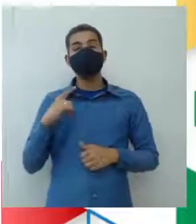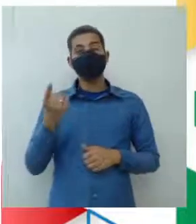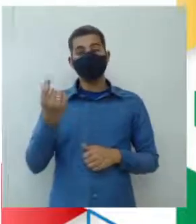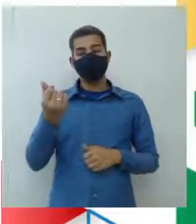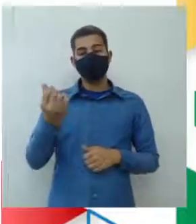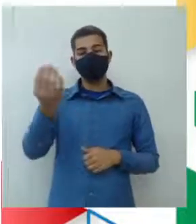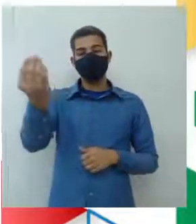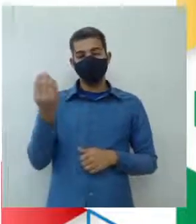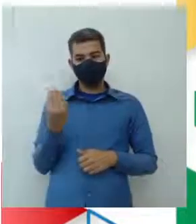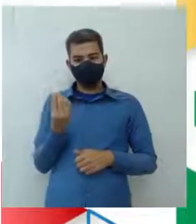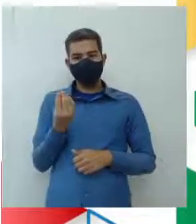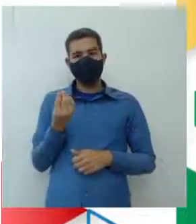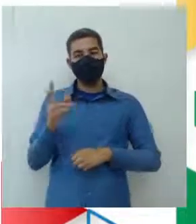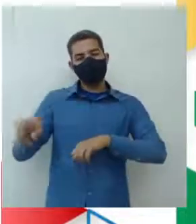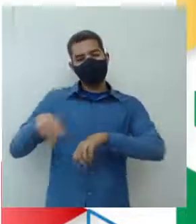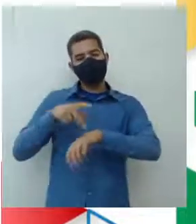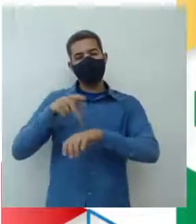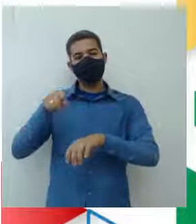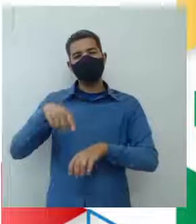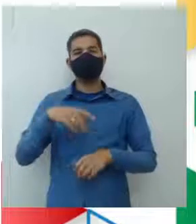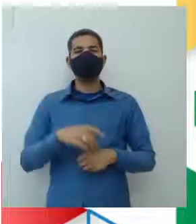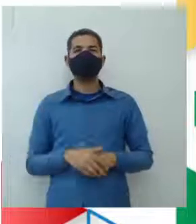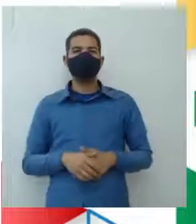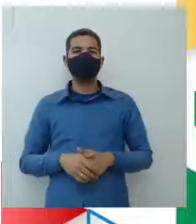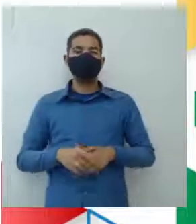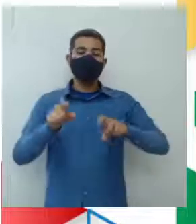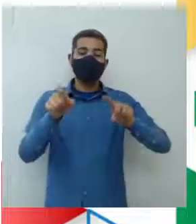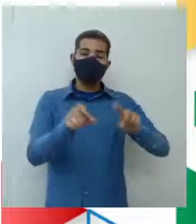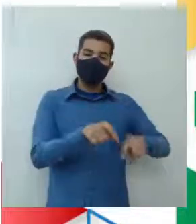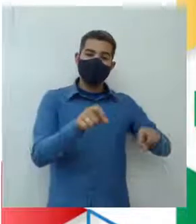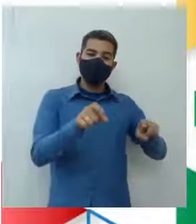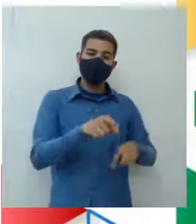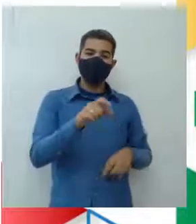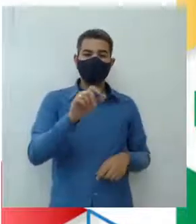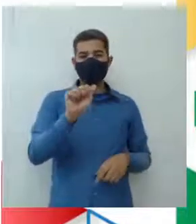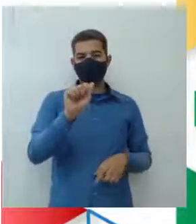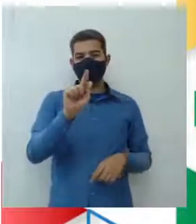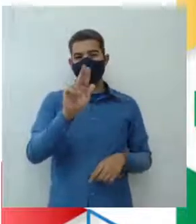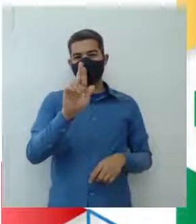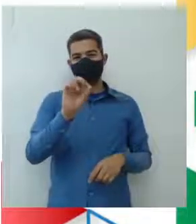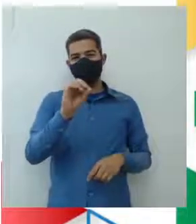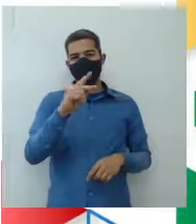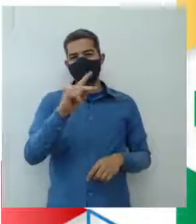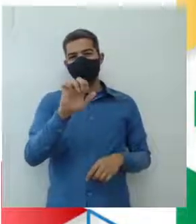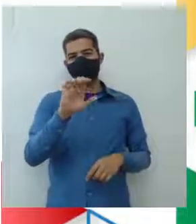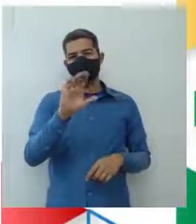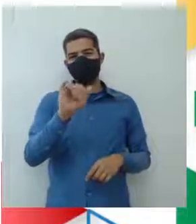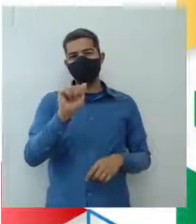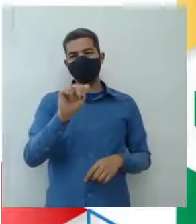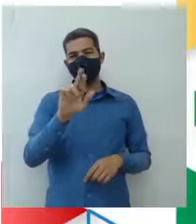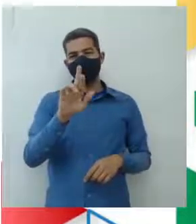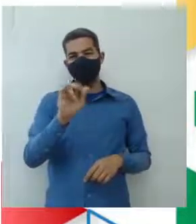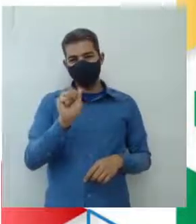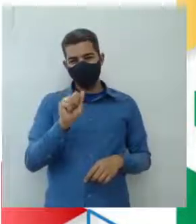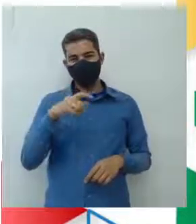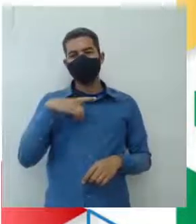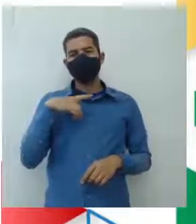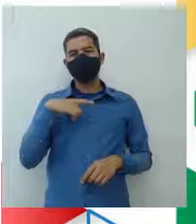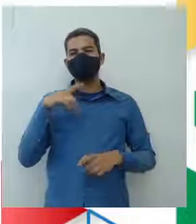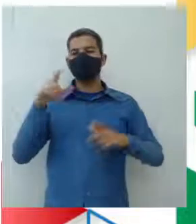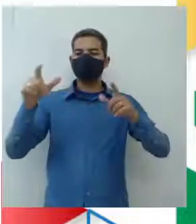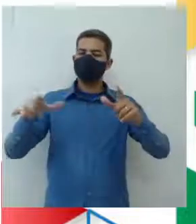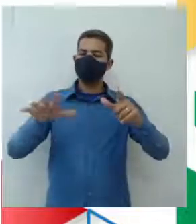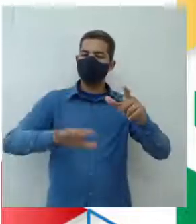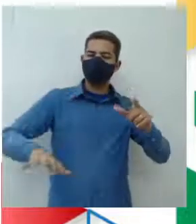Então, o que é que vai acontecer também? A agropecuária ela vai ser moderna, a gente vai ter a presença do latifundiário, grandes propriedades de terra,